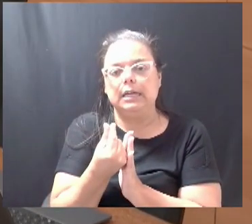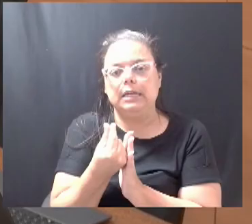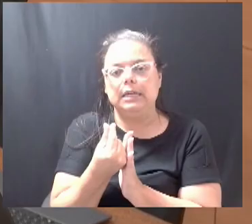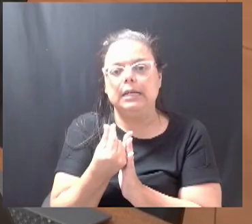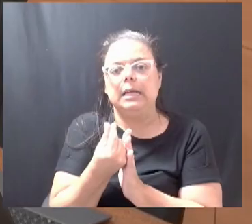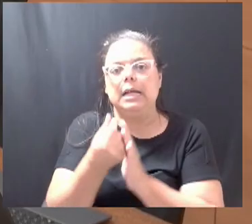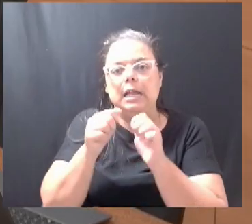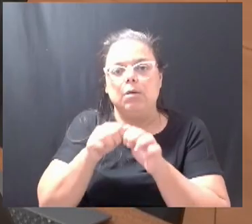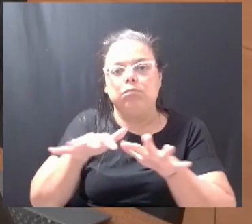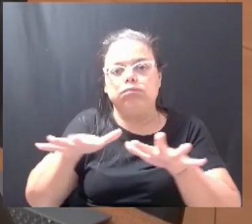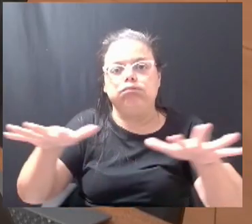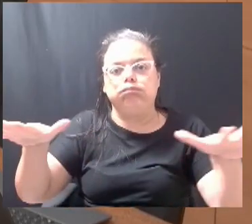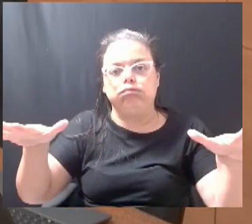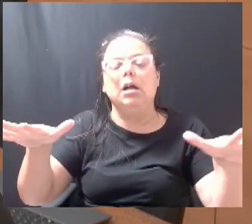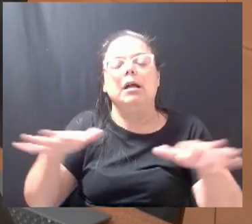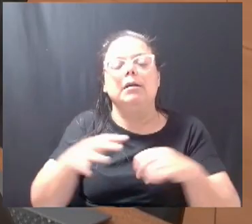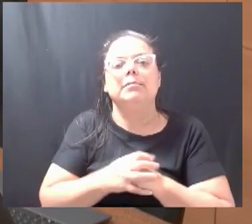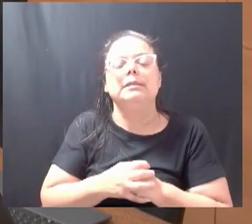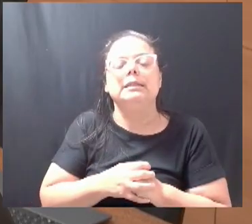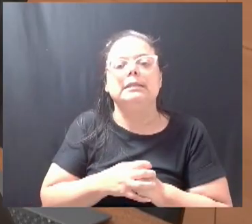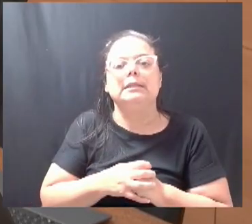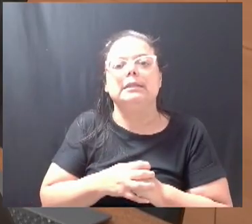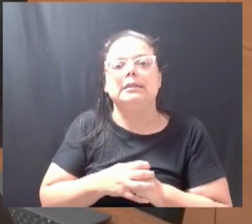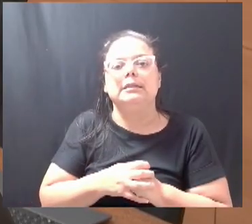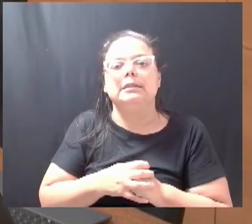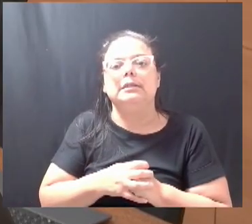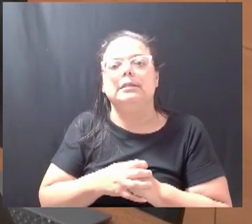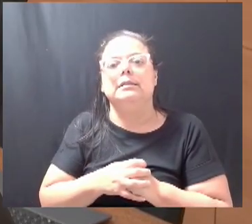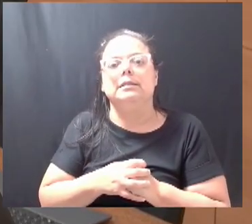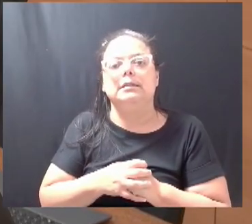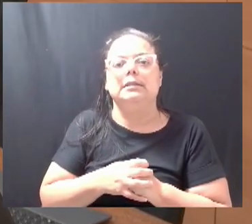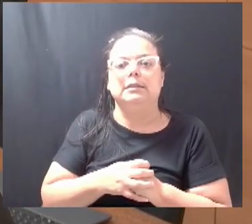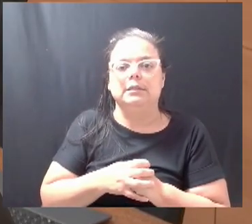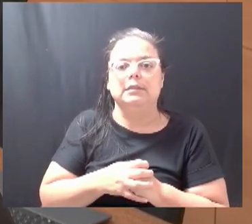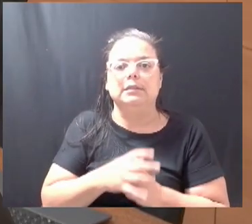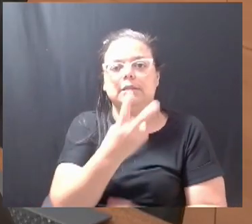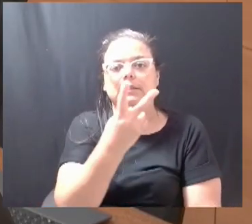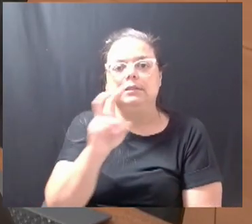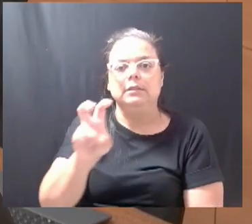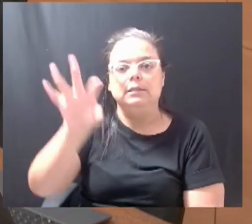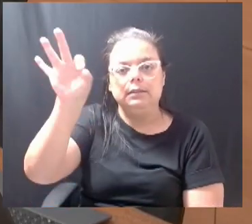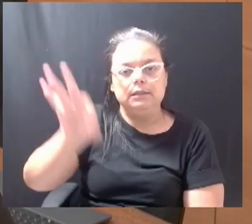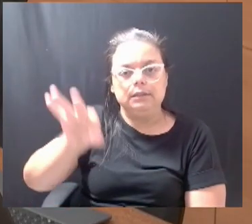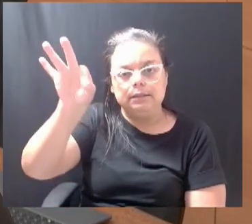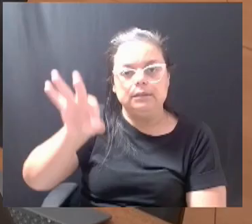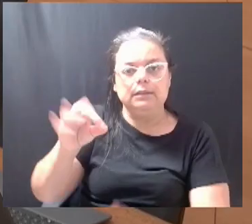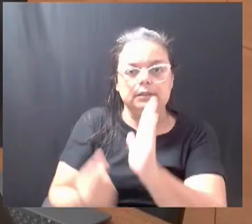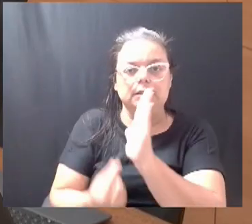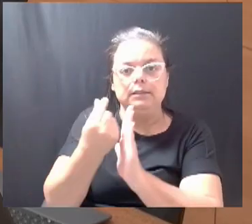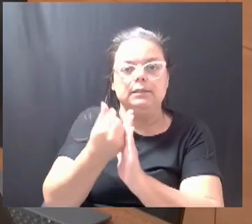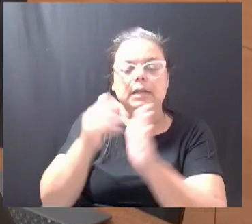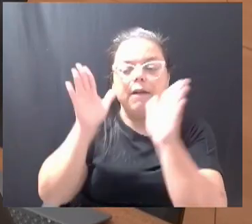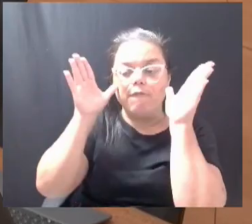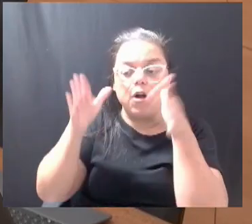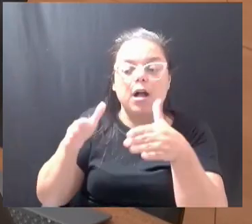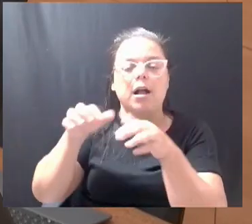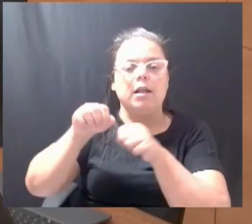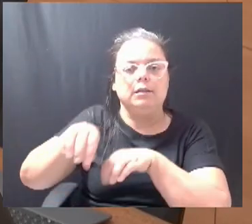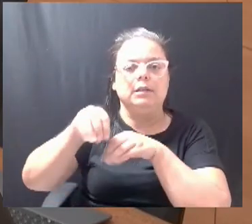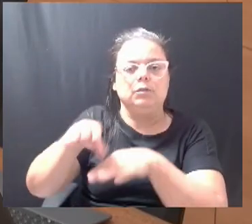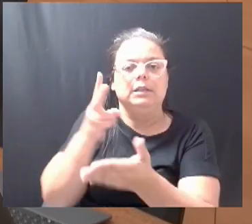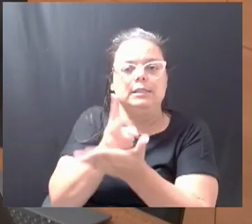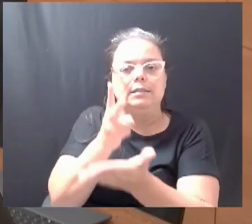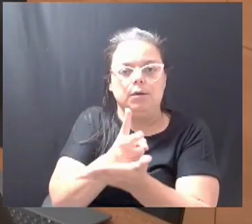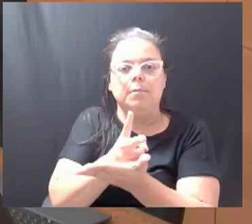cresce, e 25% desse orçamento é para a educação. Muito do orçamento